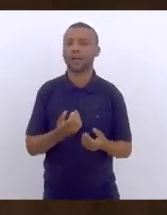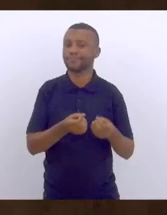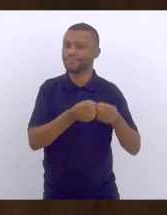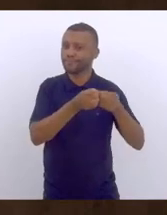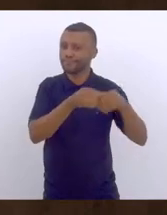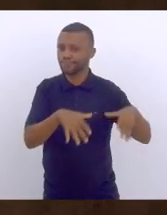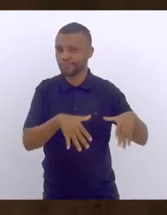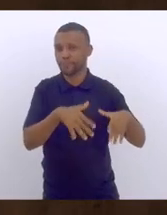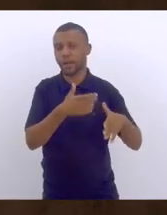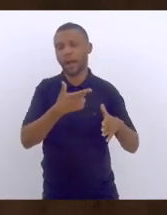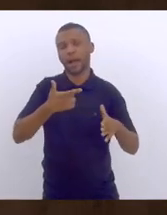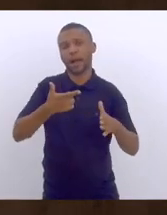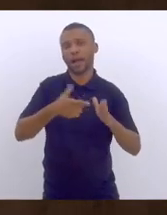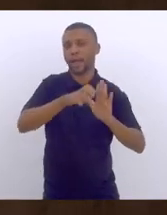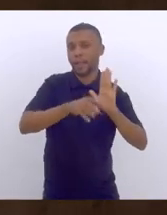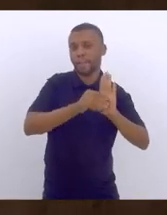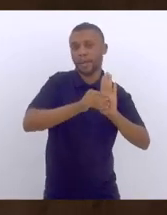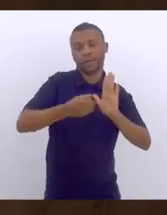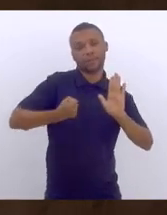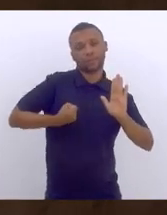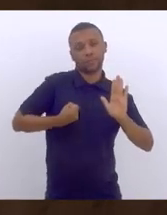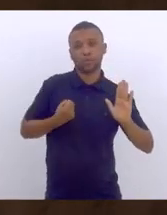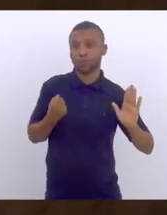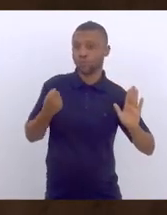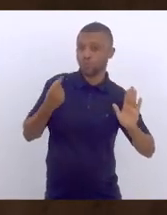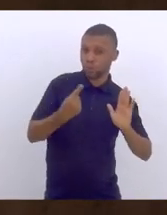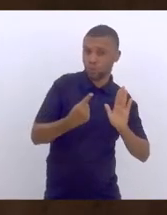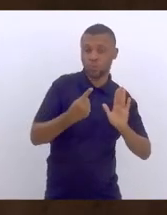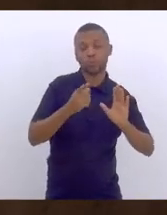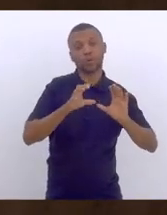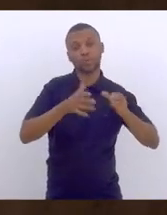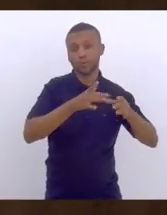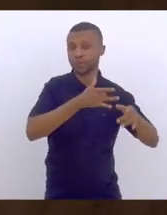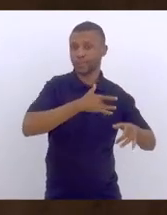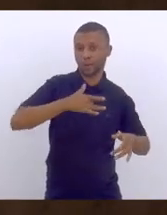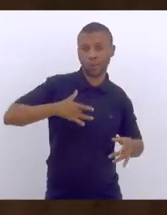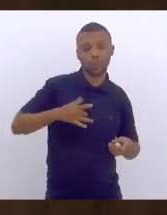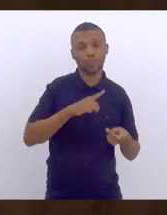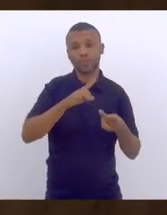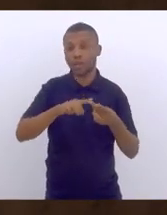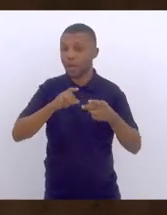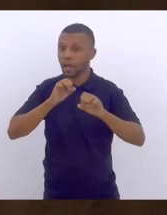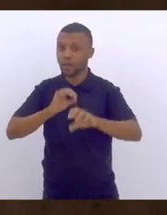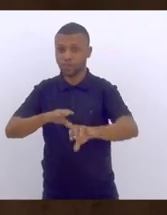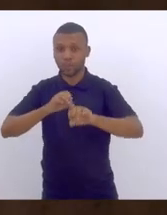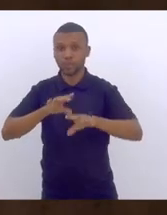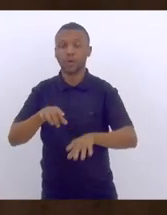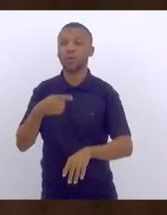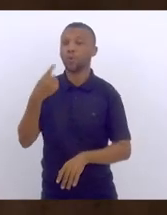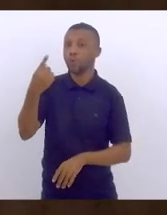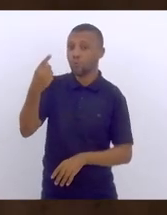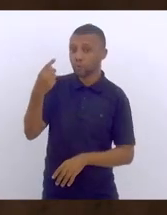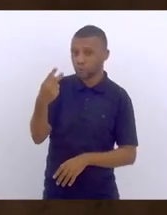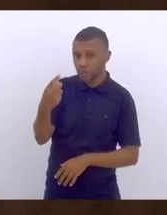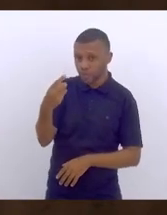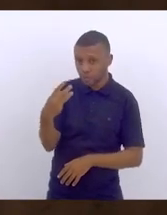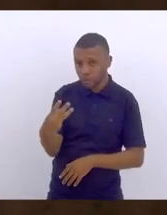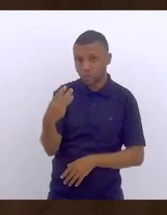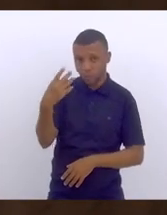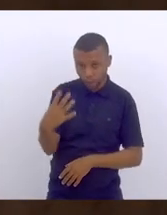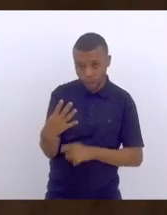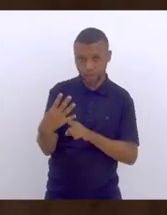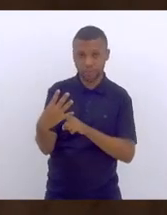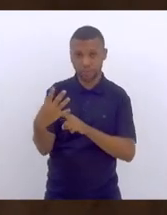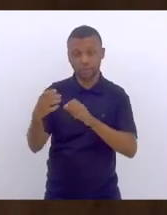número 1 da Comissão de Saúde, número 1 da Comissão de Educação, número 1, 2 e 4 de plenário pela emenda,